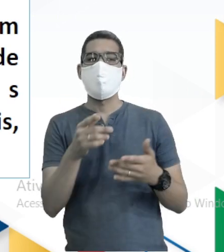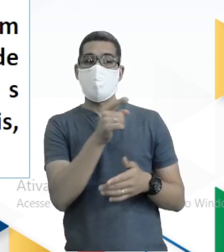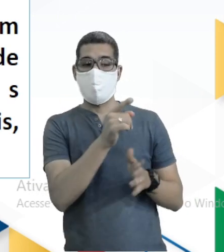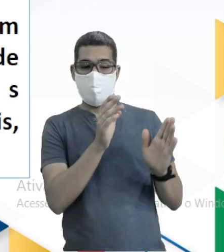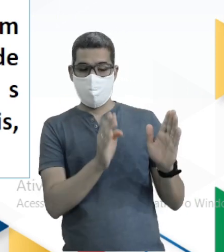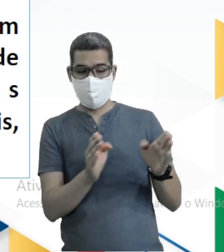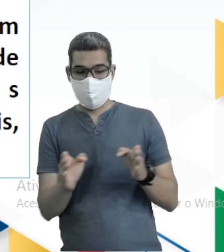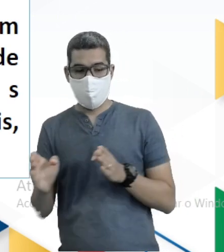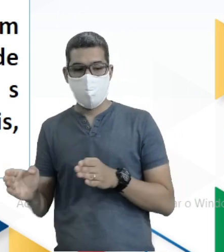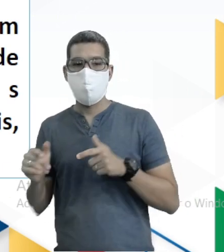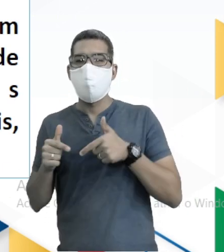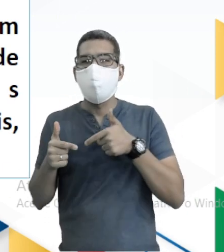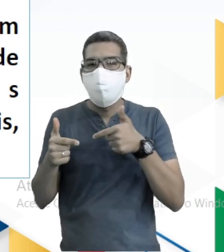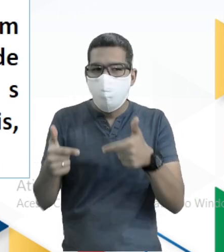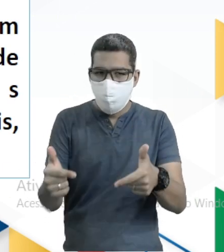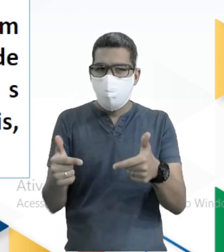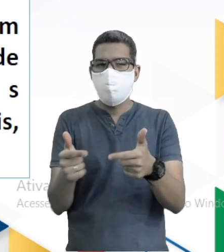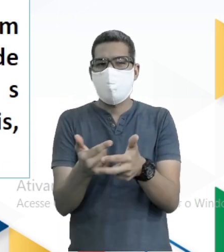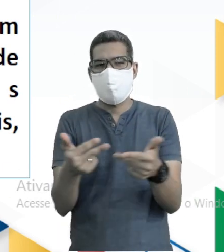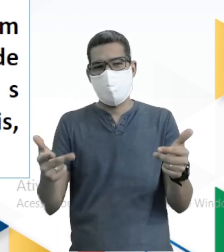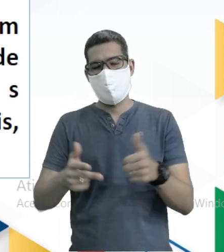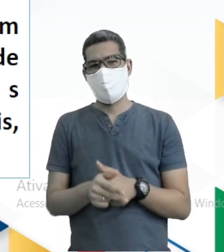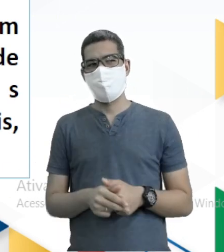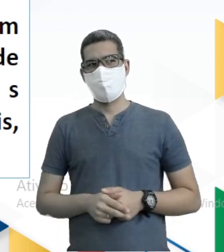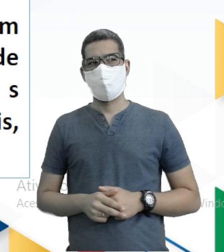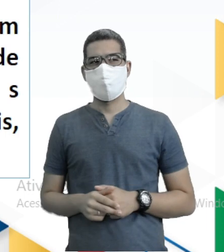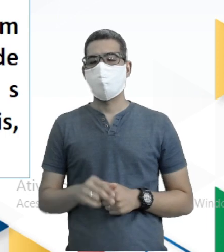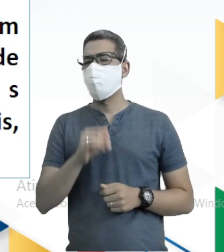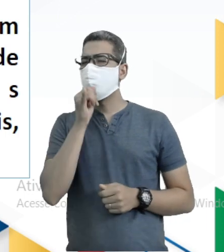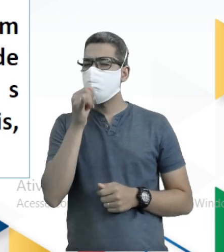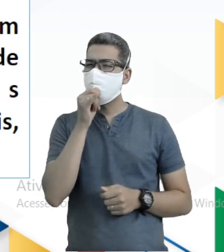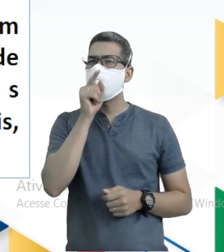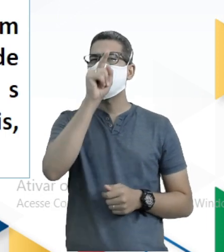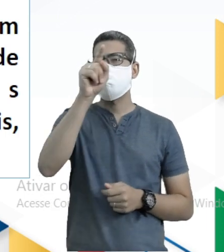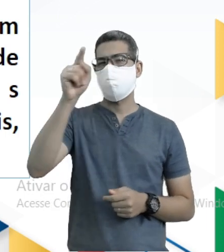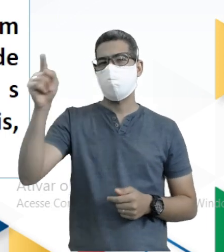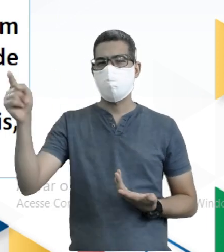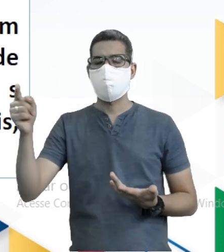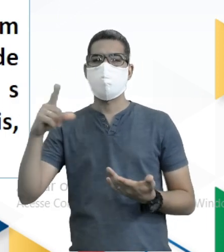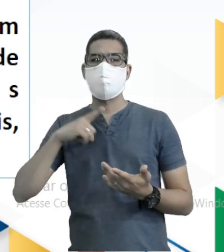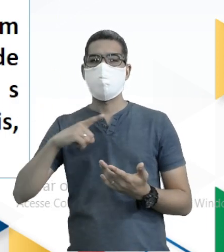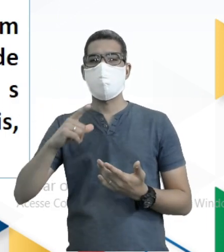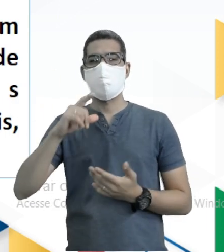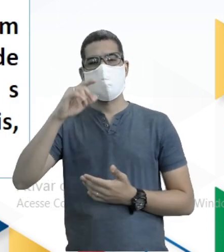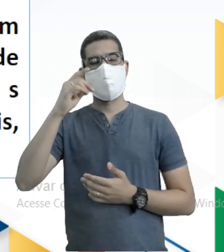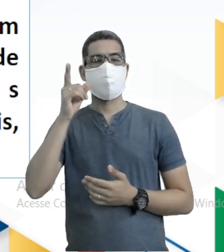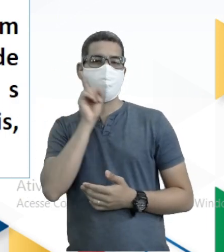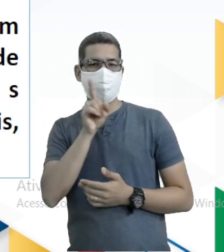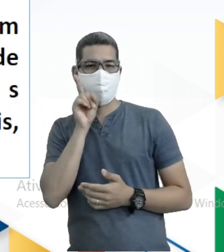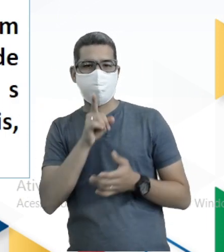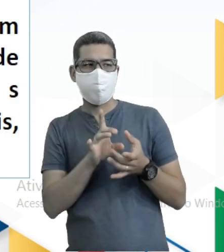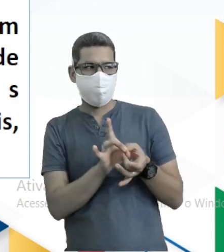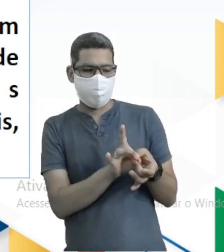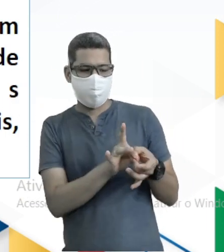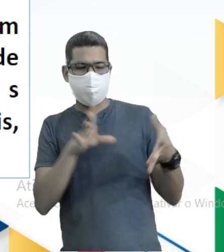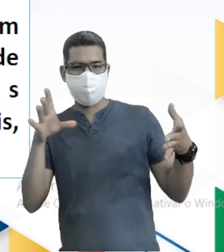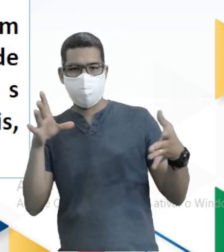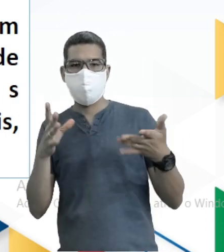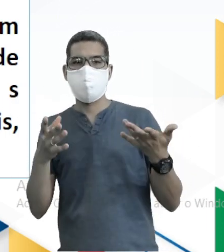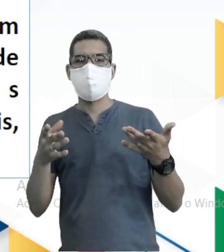de lutas. E nós temos exemplos aí universais, como a independência dos Estados Unidos, a Revolução